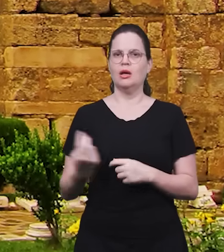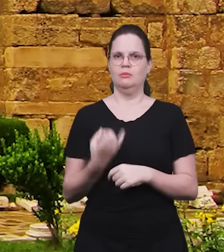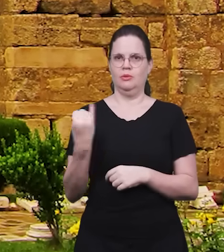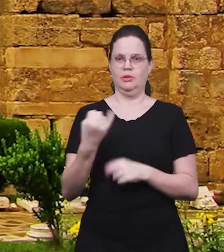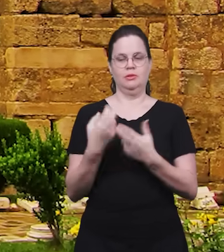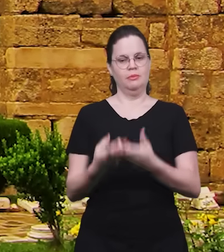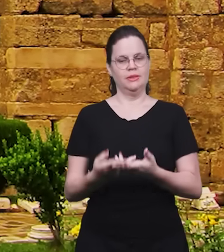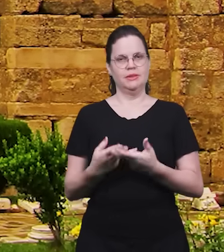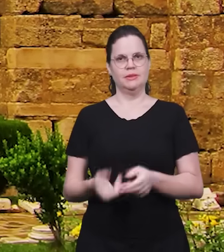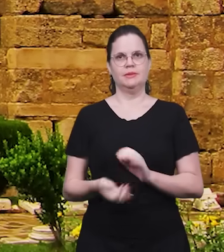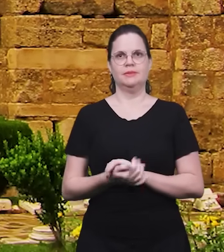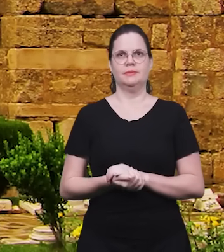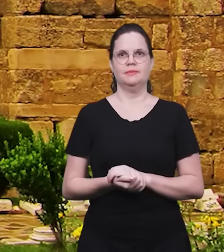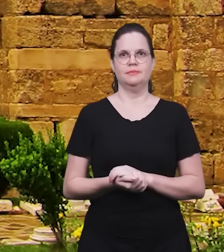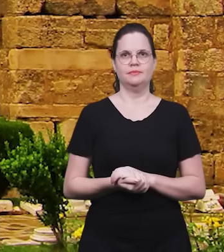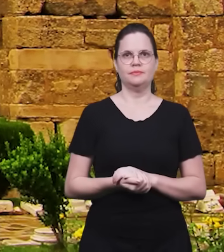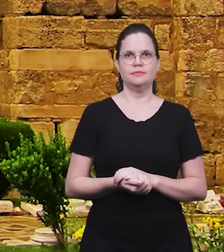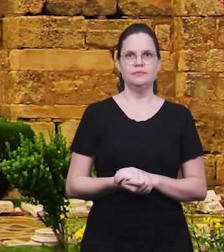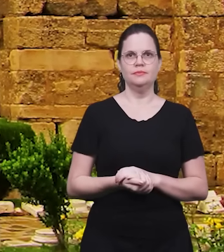Então,